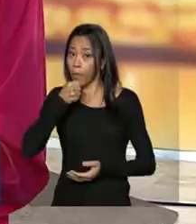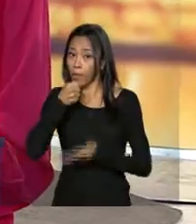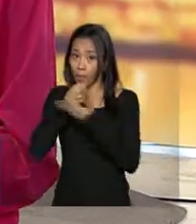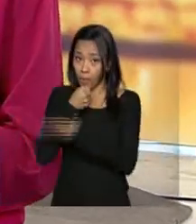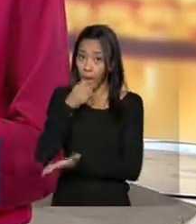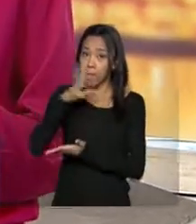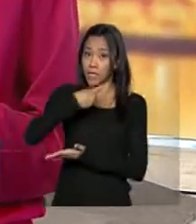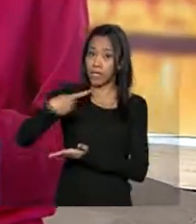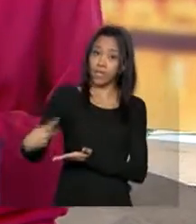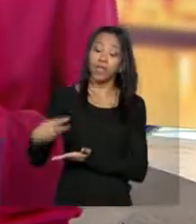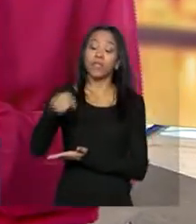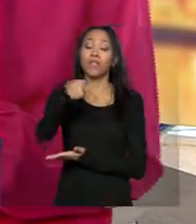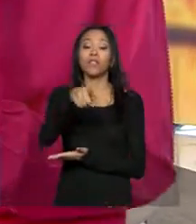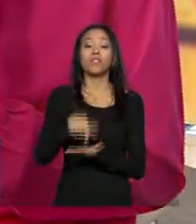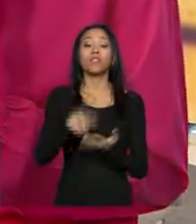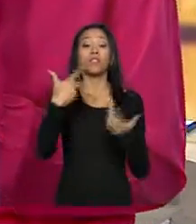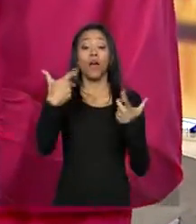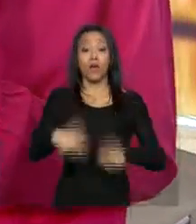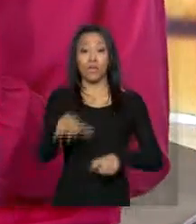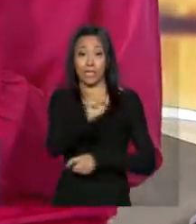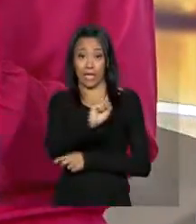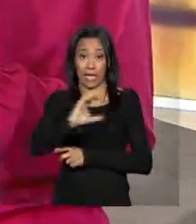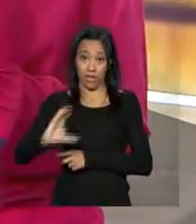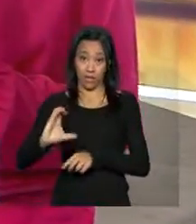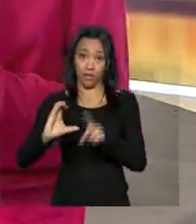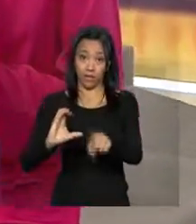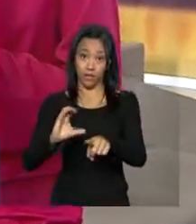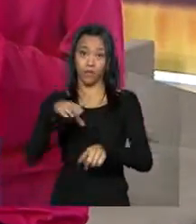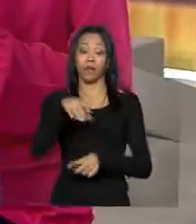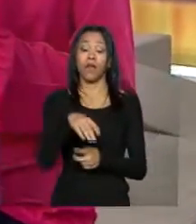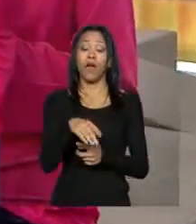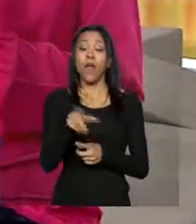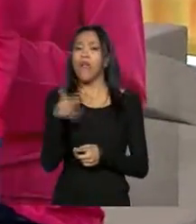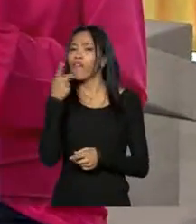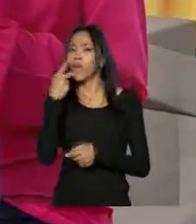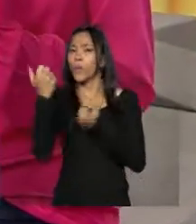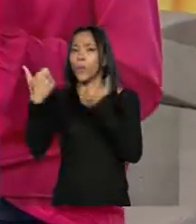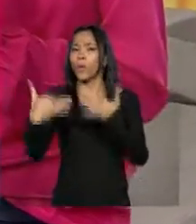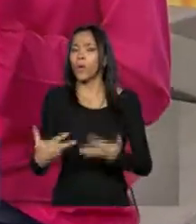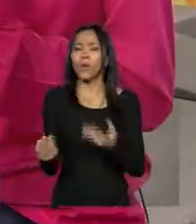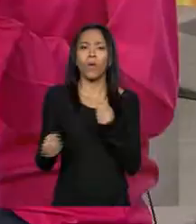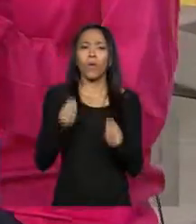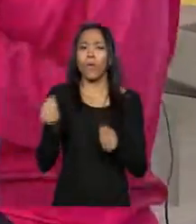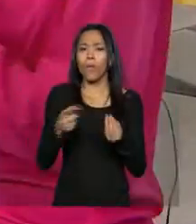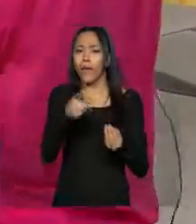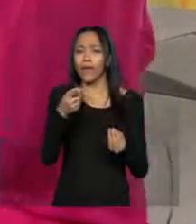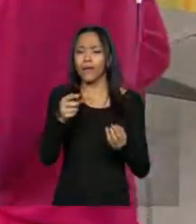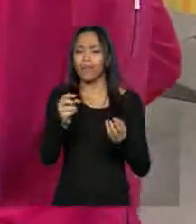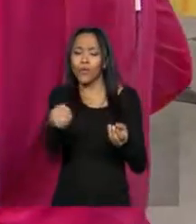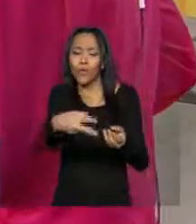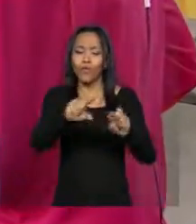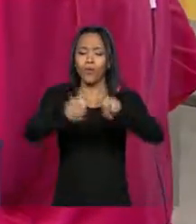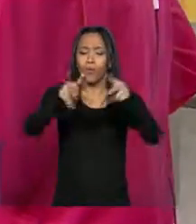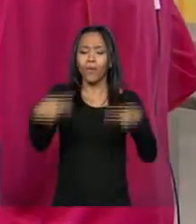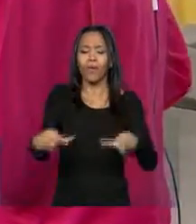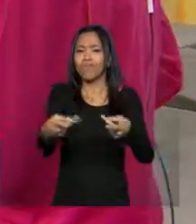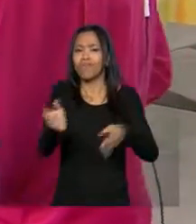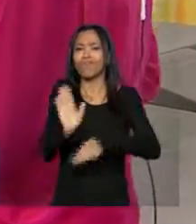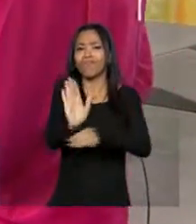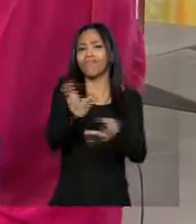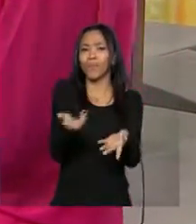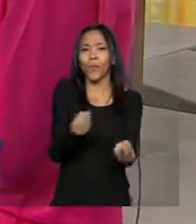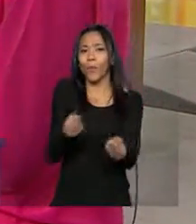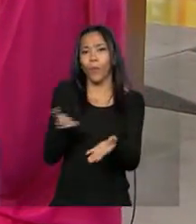de Comércio Exterior de Santa Catarina, Maria Tereza Bustamante. Ela conta para a gente a expectativa com esse novo plano. Bom dia, Maria